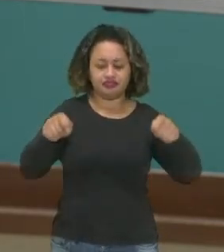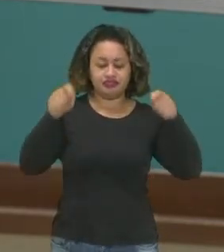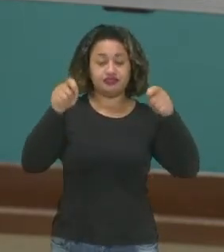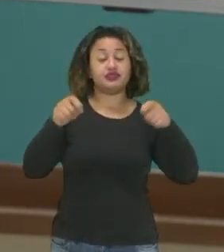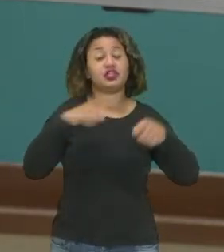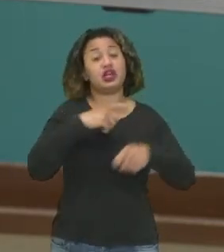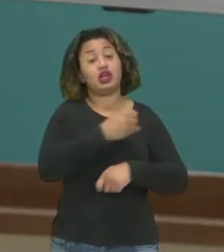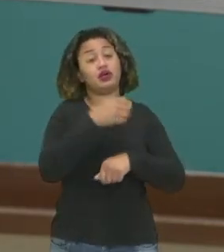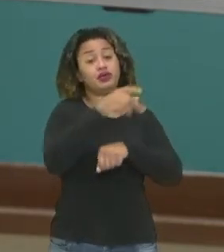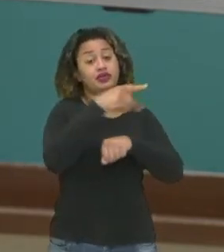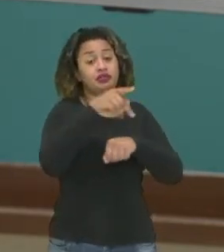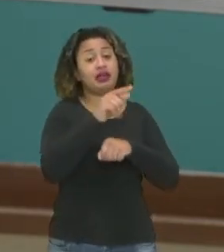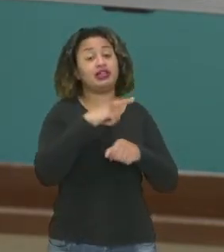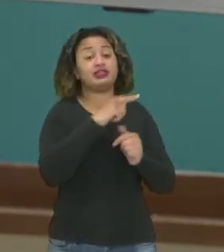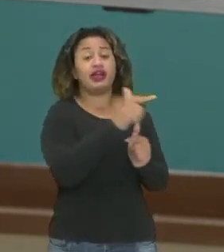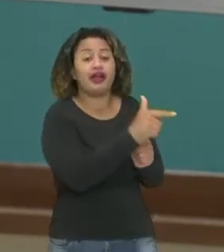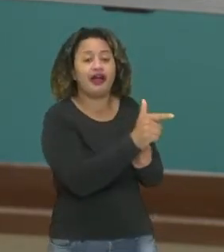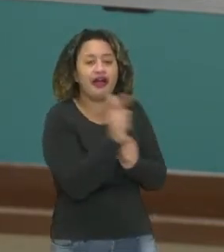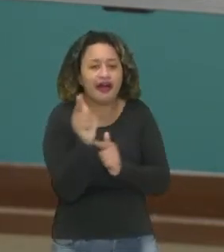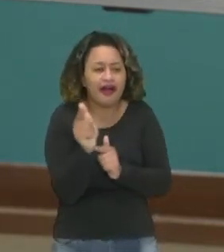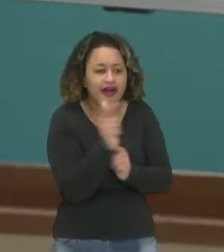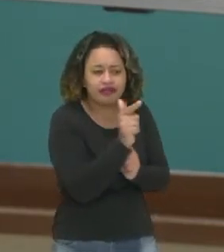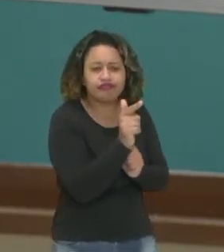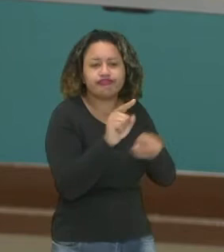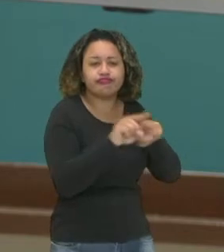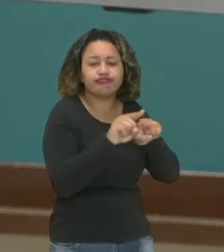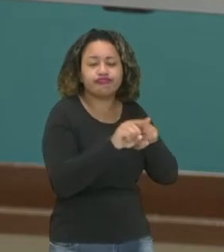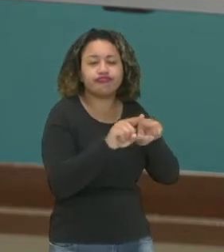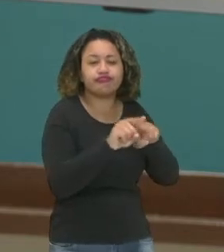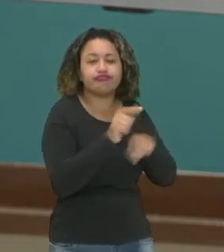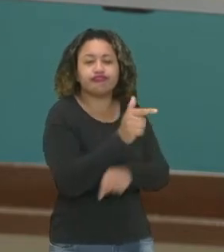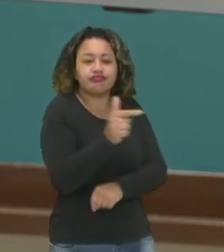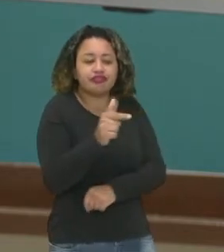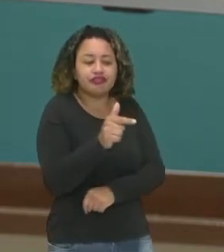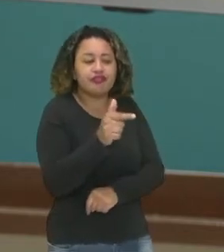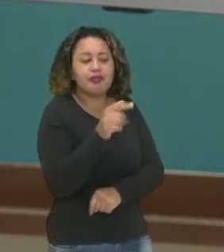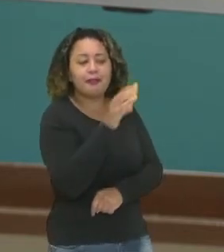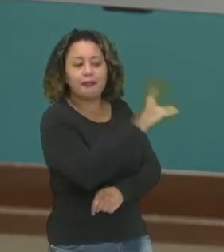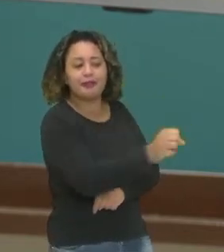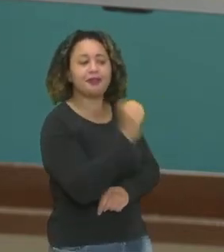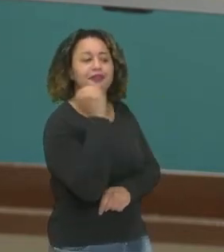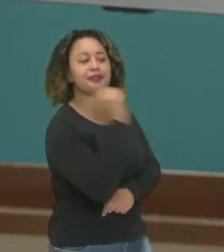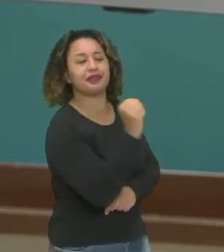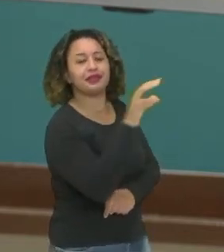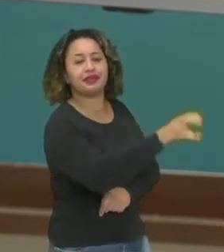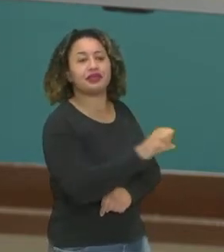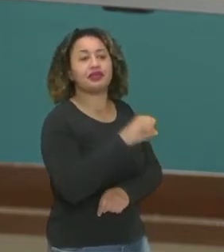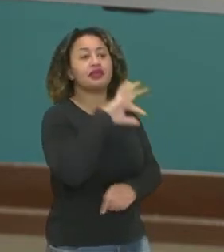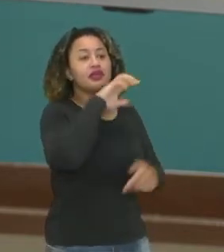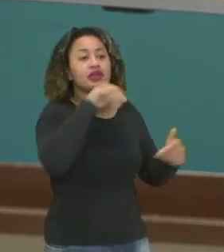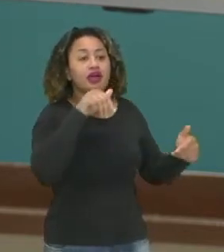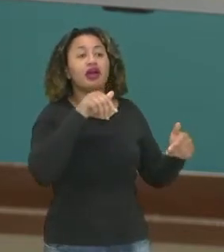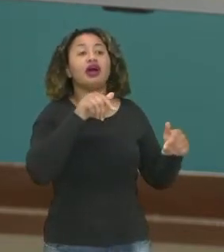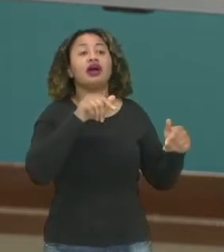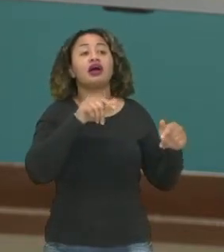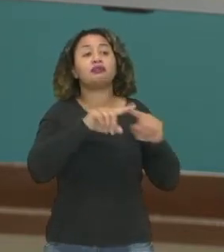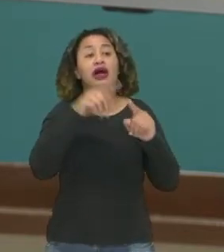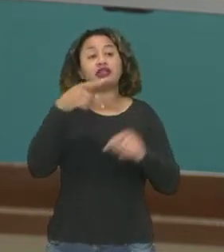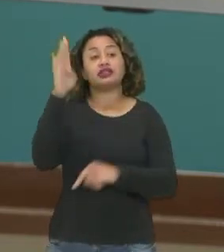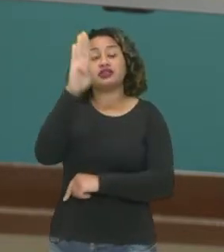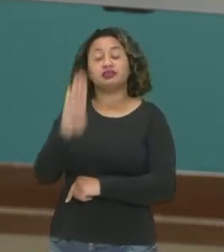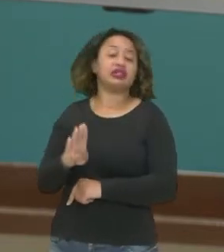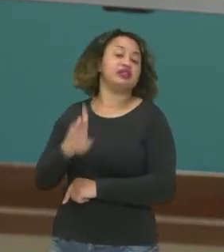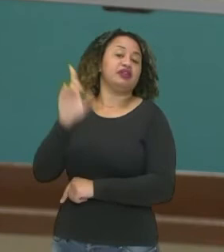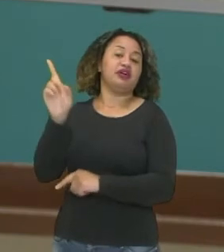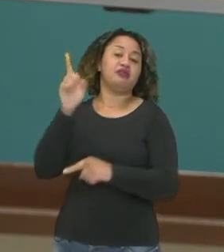caça, né? Mas no Brasil a caça ela é proibida. Daí tem os indígenas, sim, eles podem, porque faz